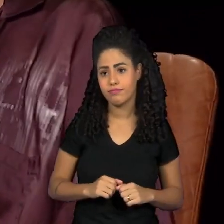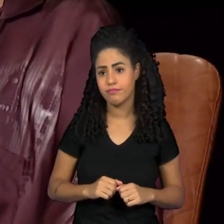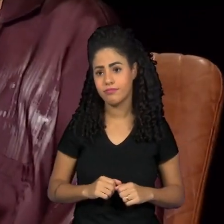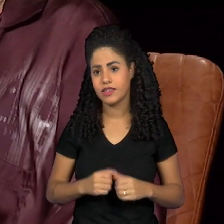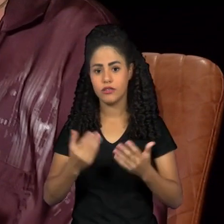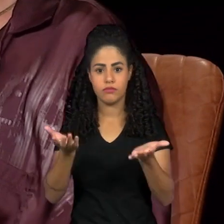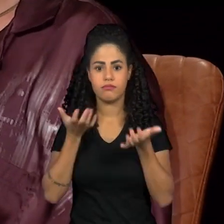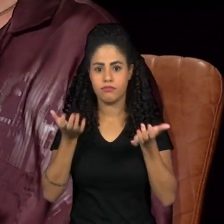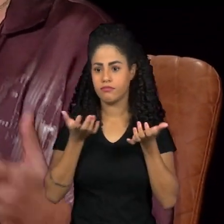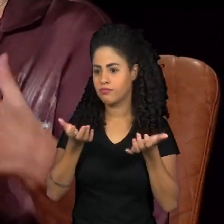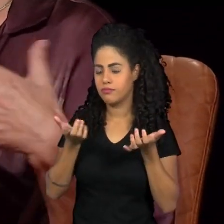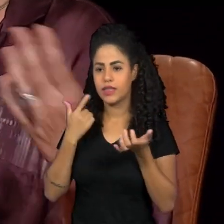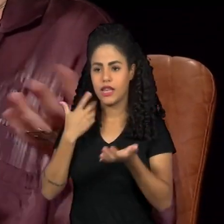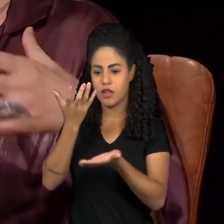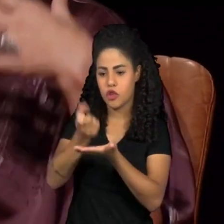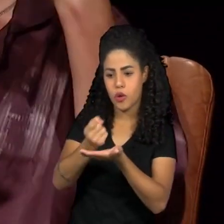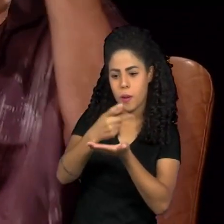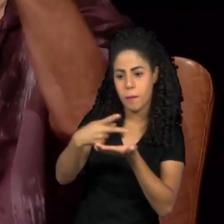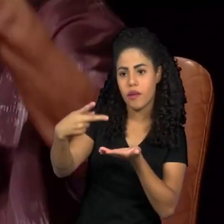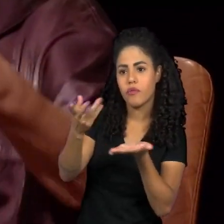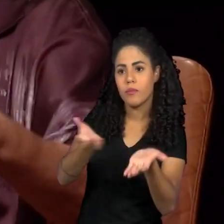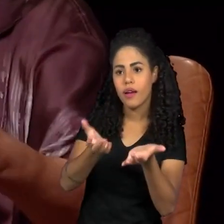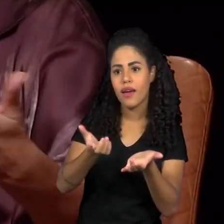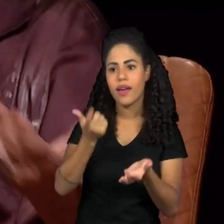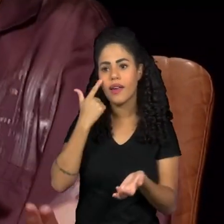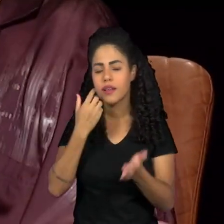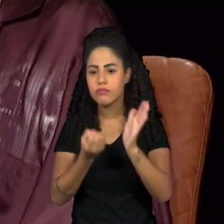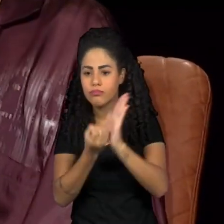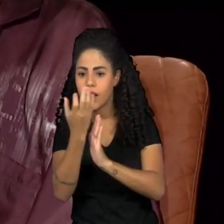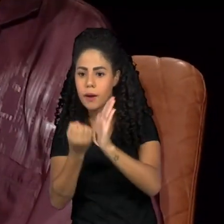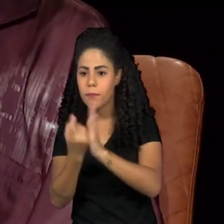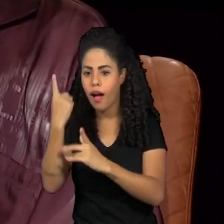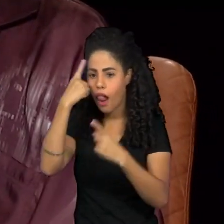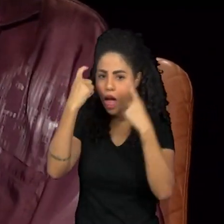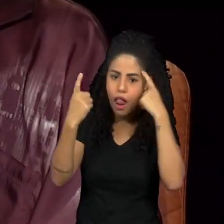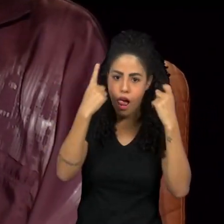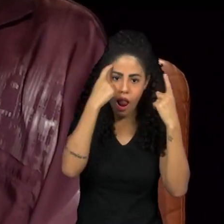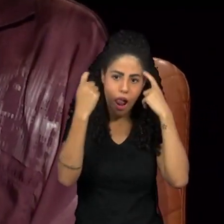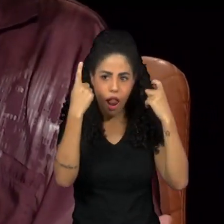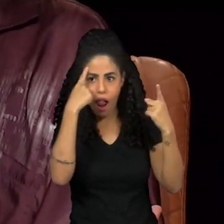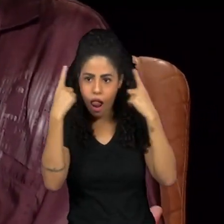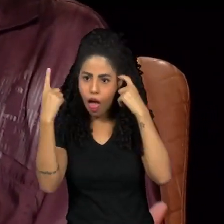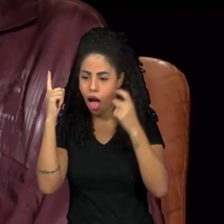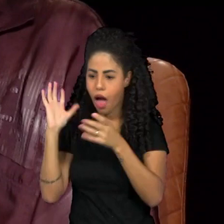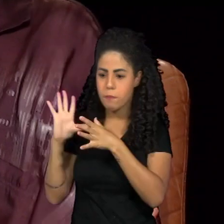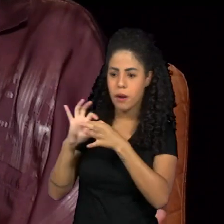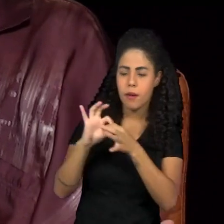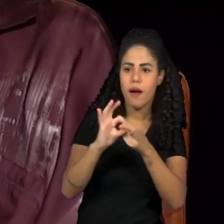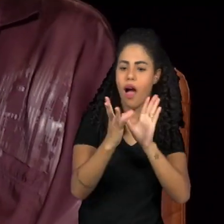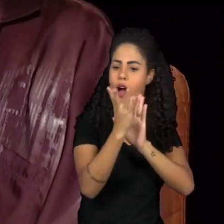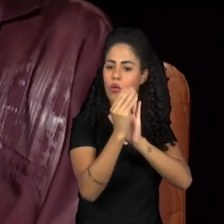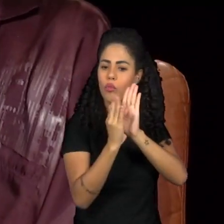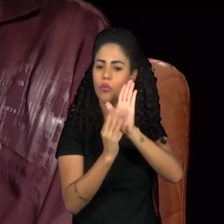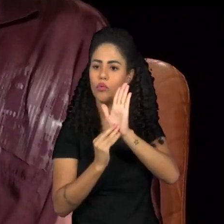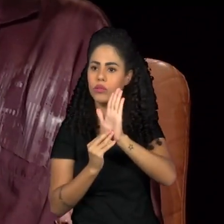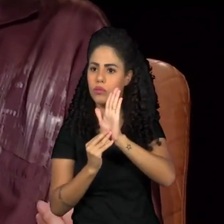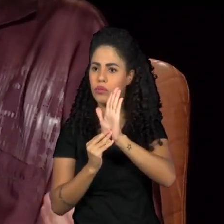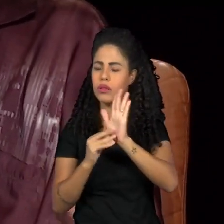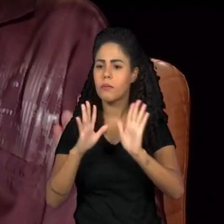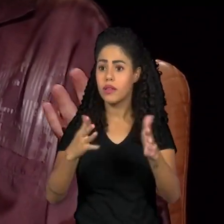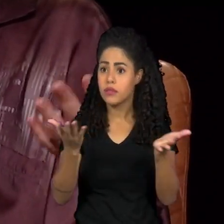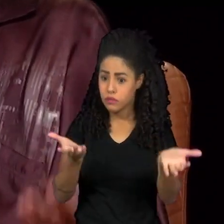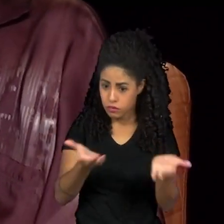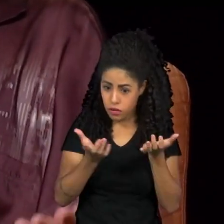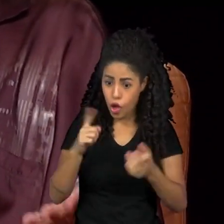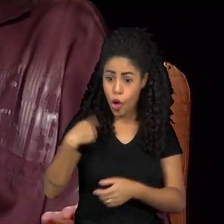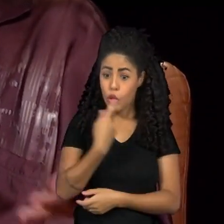as plataformas aqui produzindo, a gente quer que eles produzam conteúdos deles, mas a gente quer